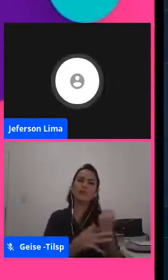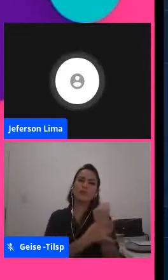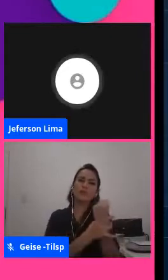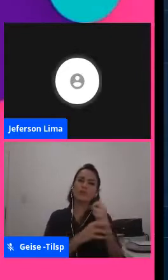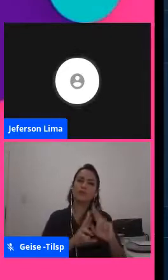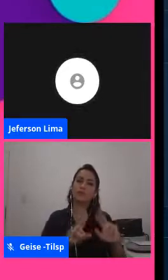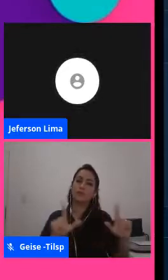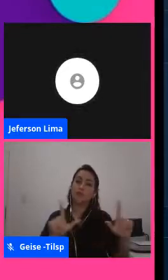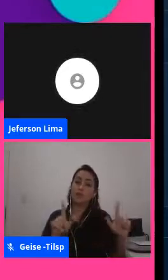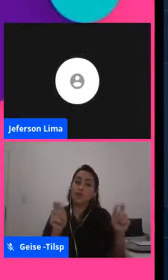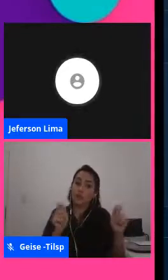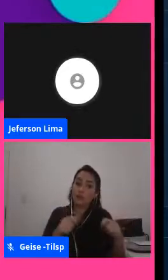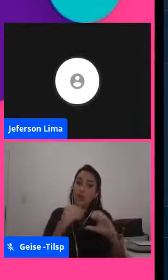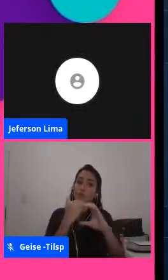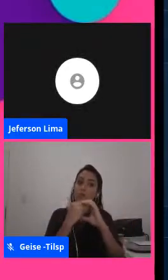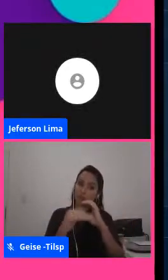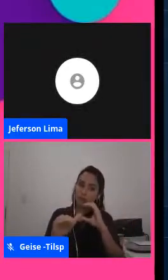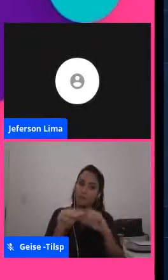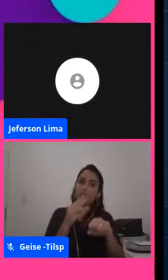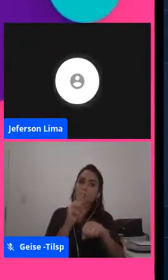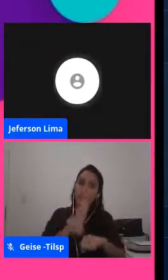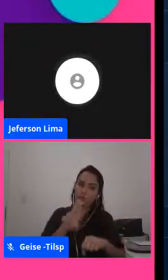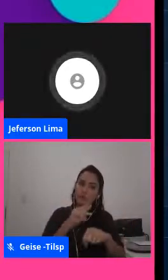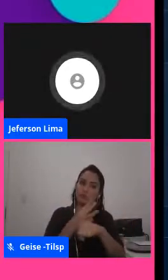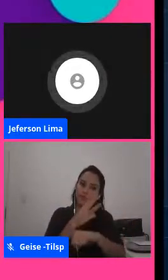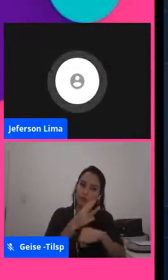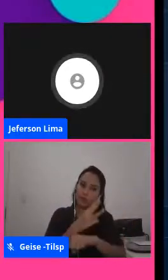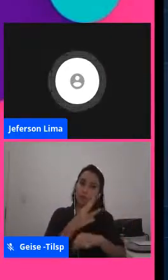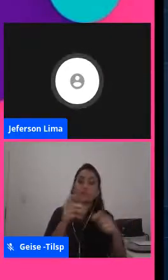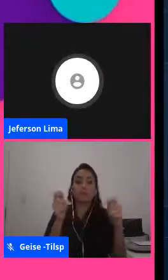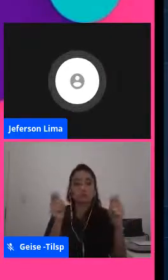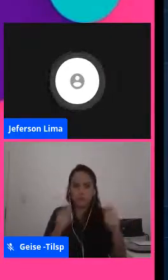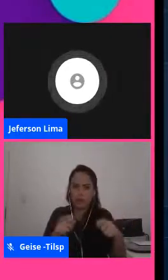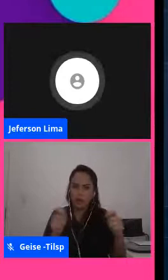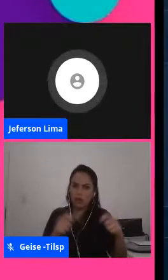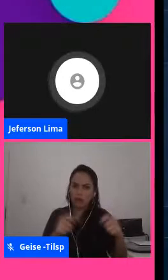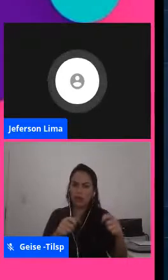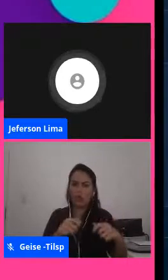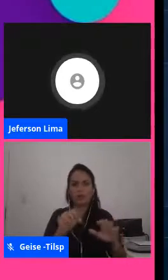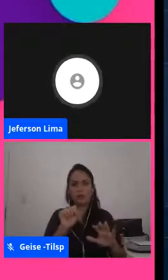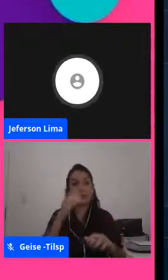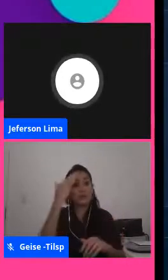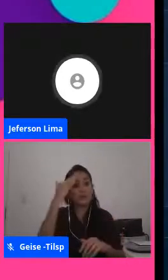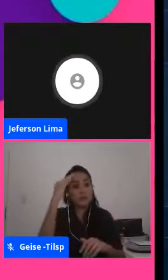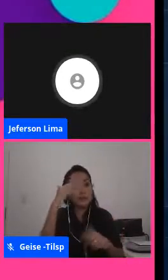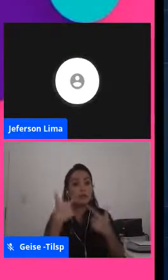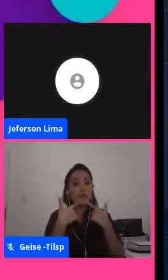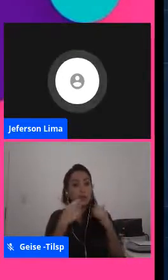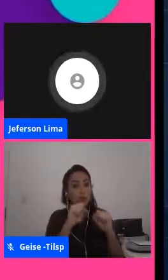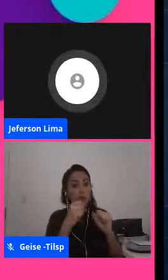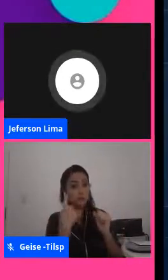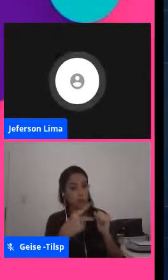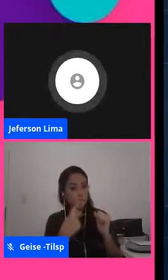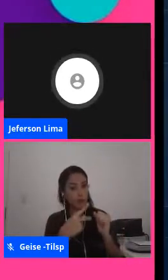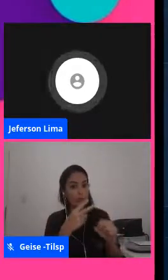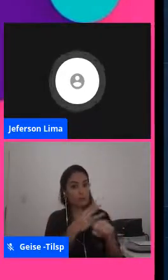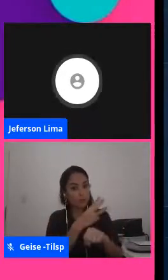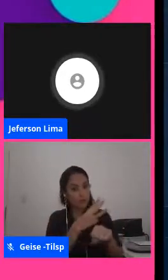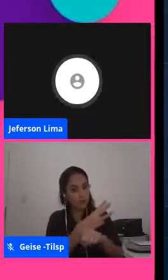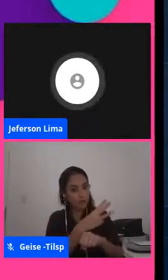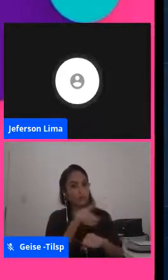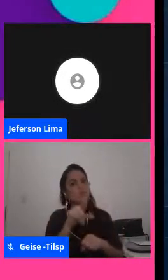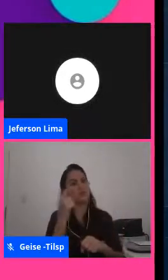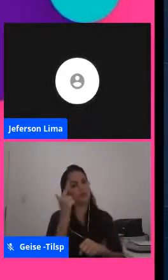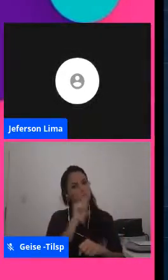É possível. Não falei que é impossível. Tem suas maneiras aí de fazer, se você entende o protocolo deles, se você entende a forma como essas coisas